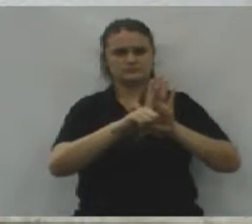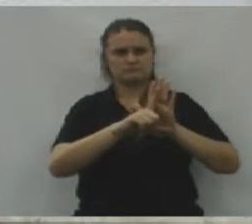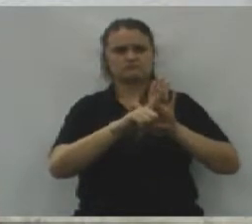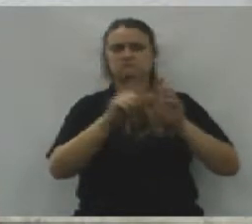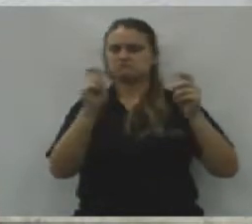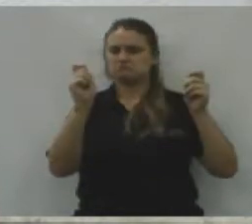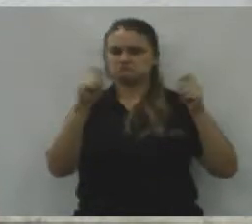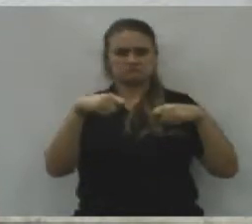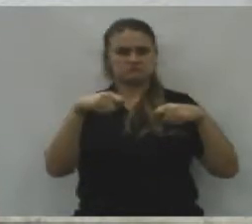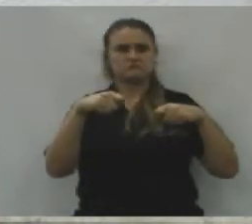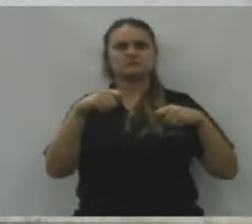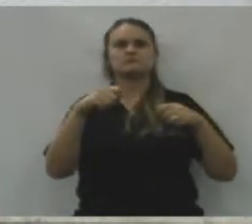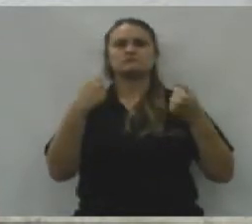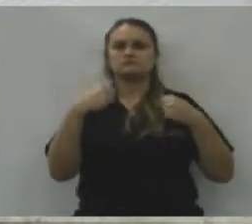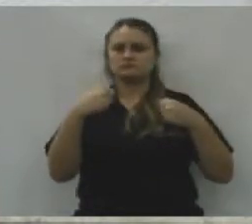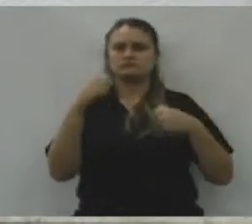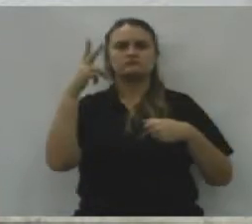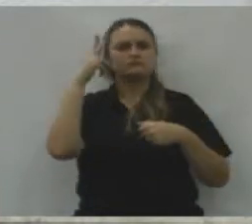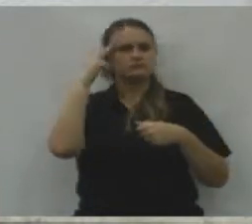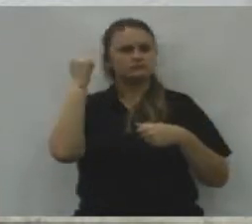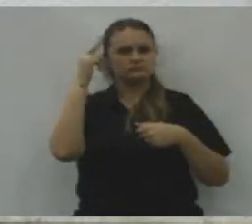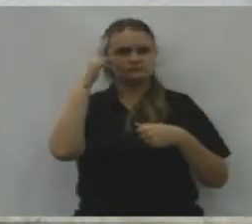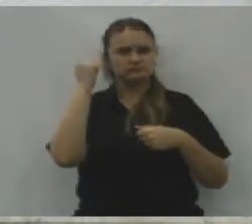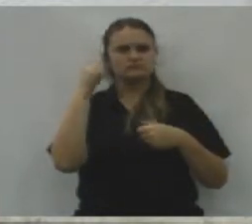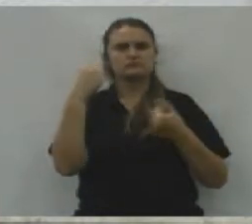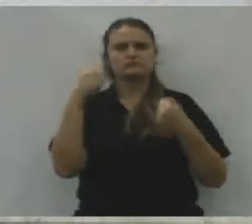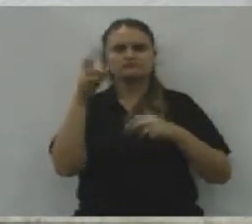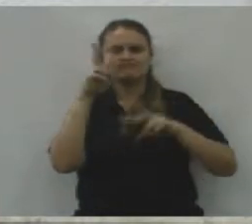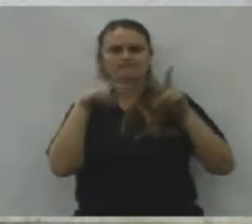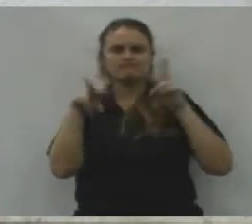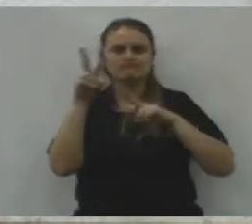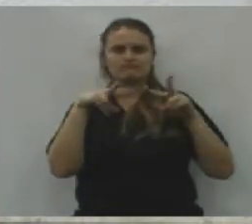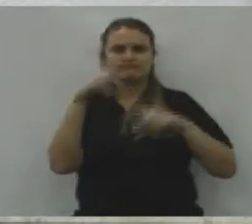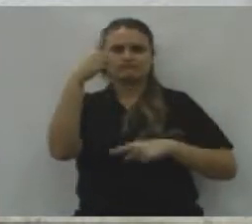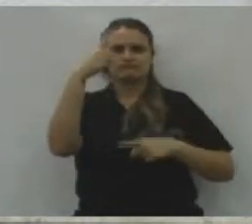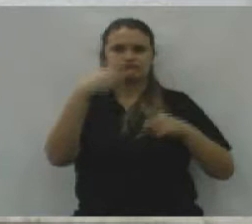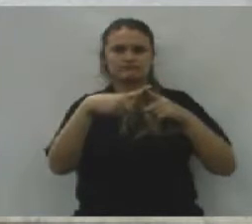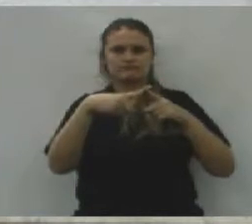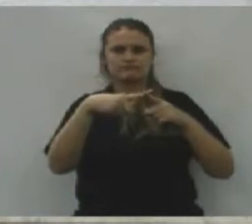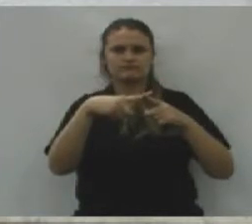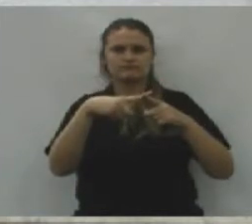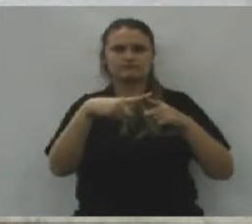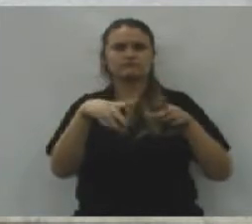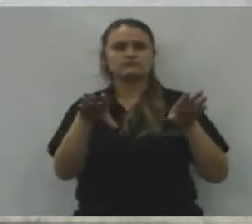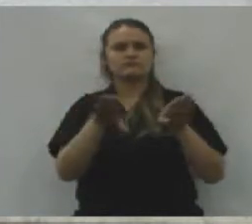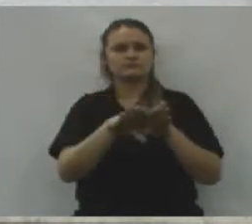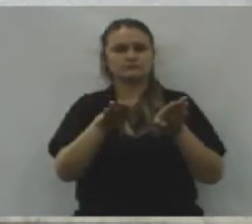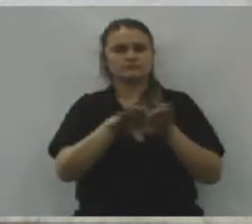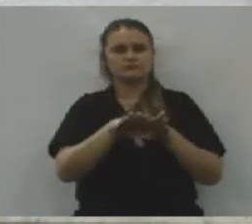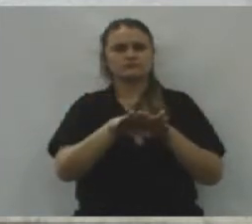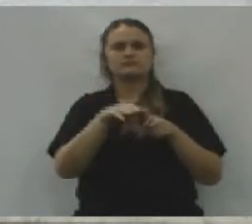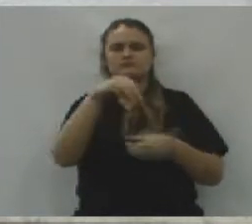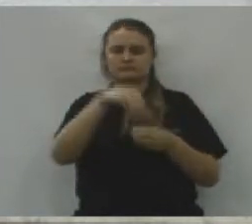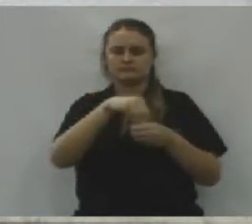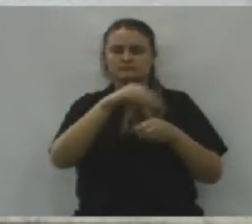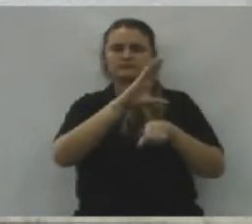legal, devendo ser apreciado em turno único. Também